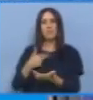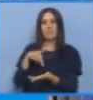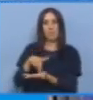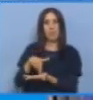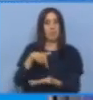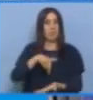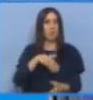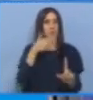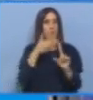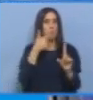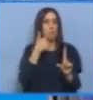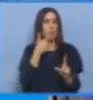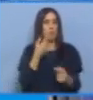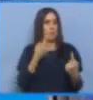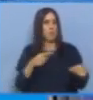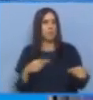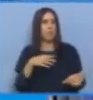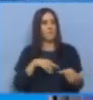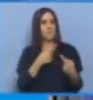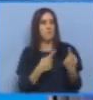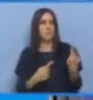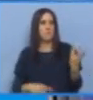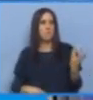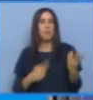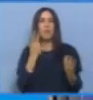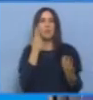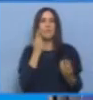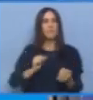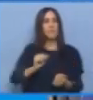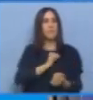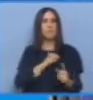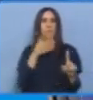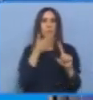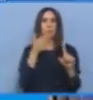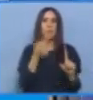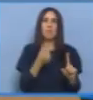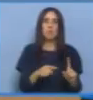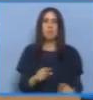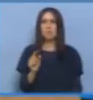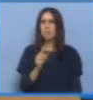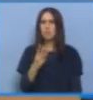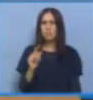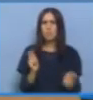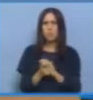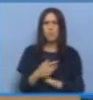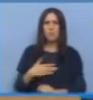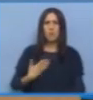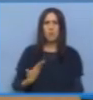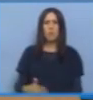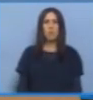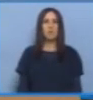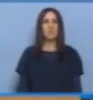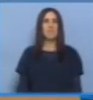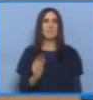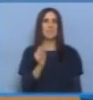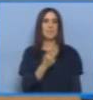E nós cá estamos muito focados no ter. Eu quero ter isto, aquilo, e vivemos a nossa vida focados no ter. E em 3 meses foi possível essa mudança? Em 3